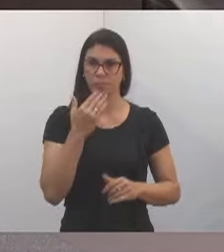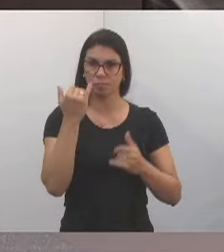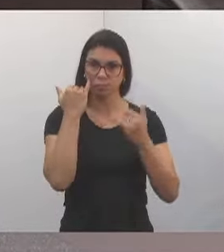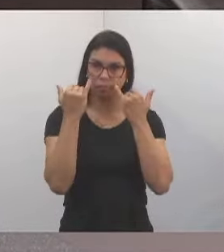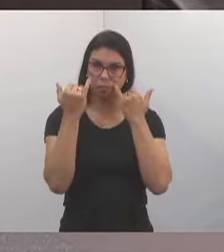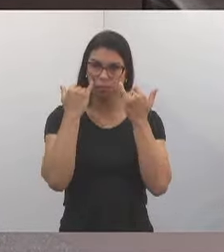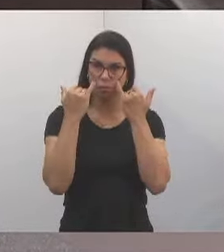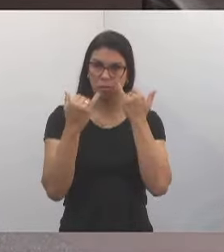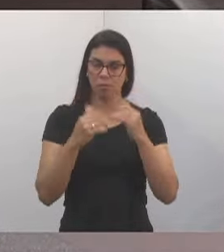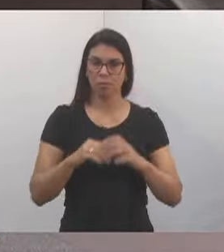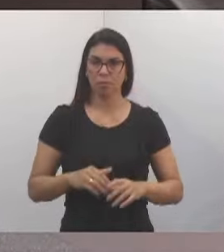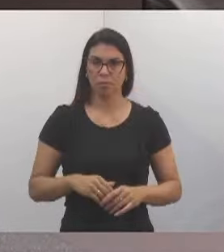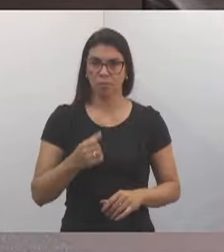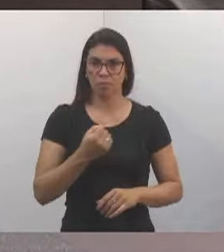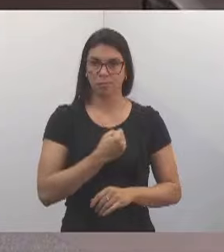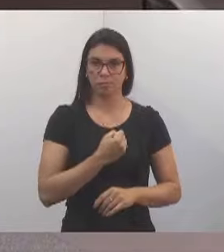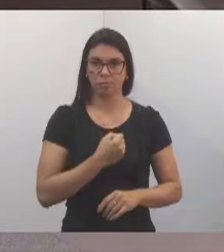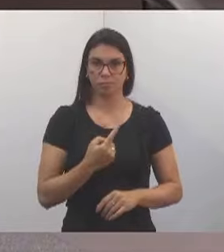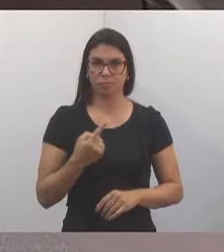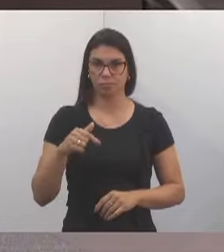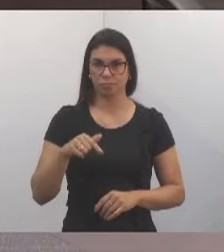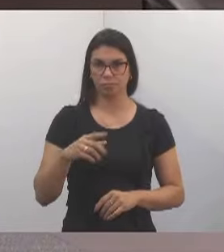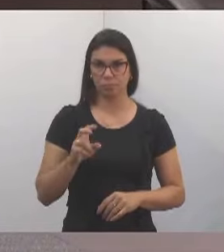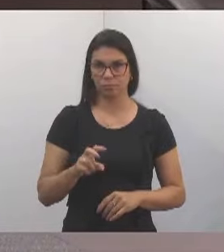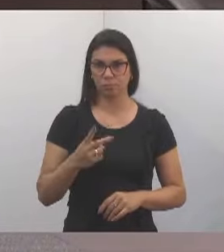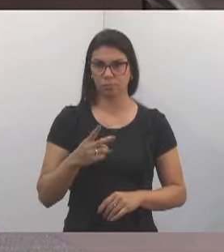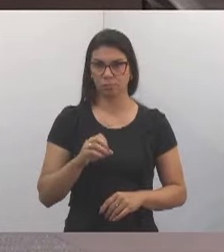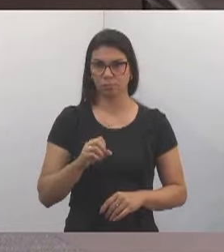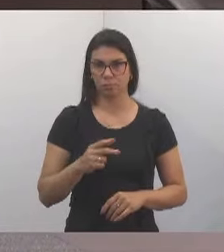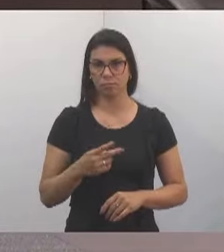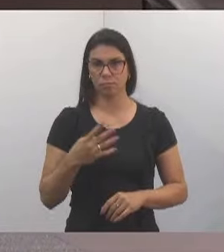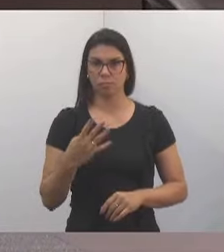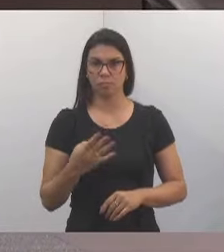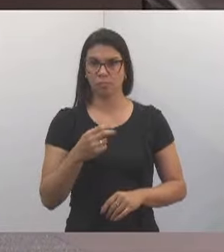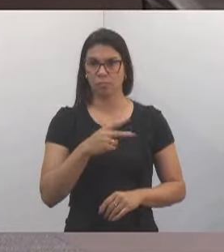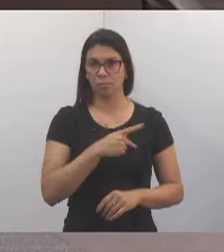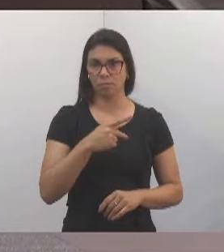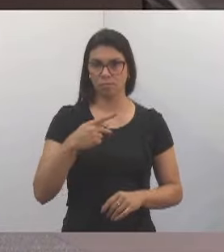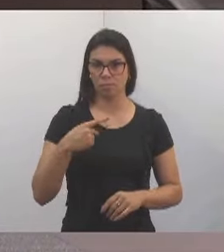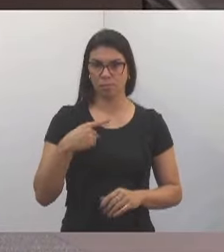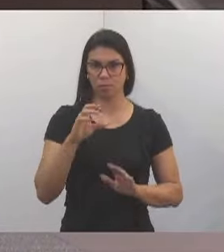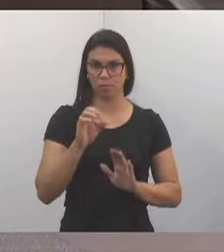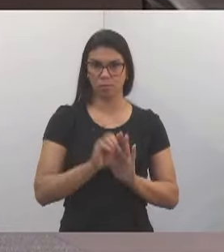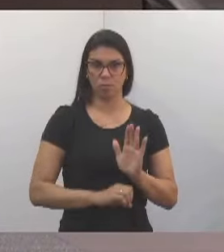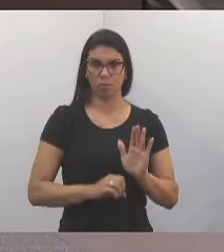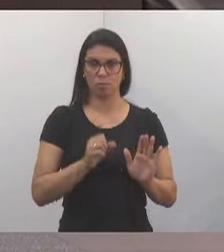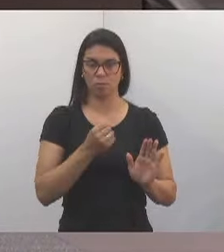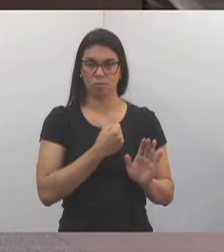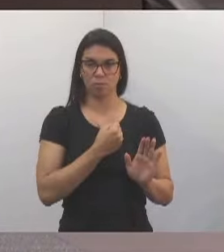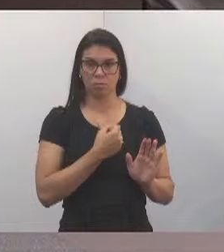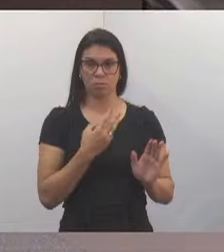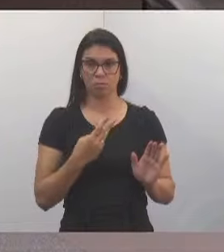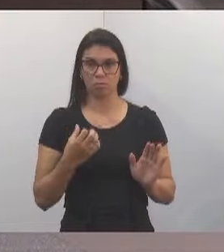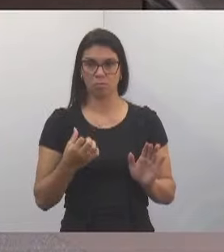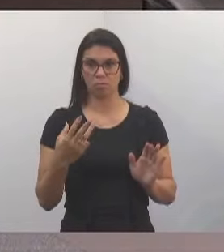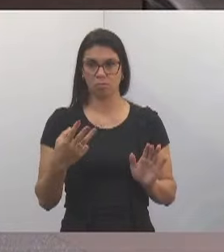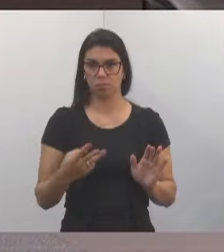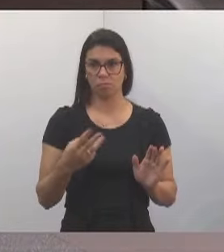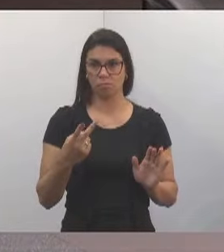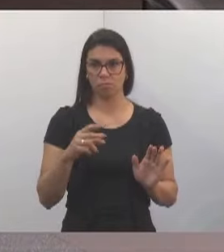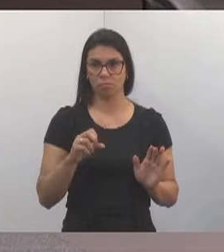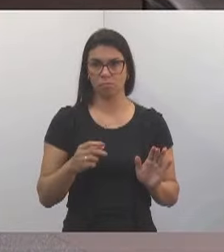informação número 175/2024. Excelentíssimo senhor presidente, em atendimento ao ofício número 363/2024